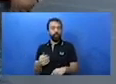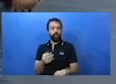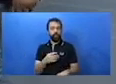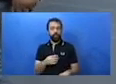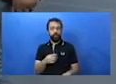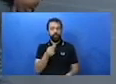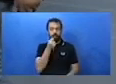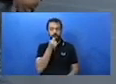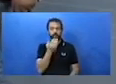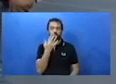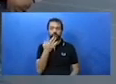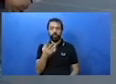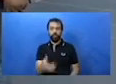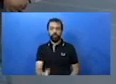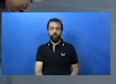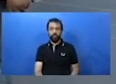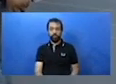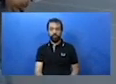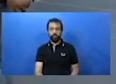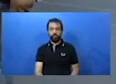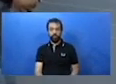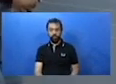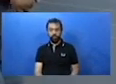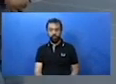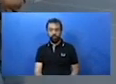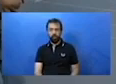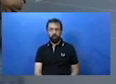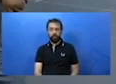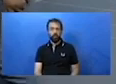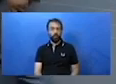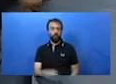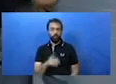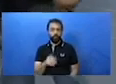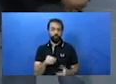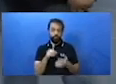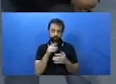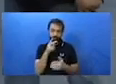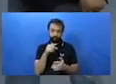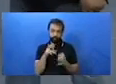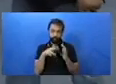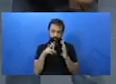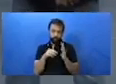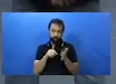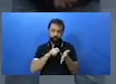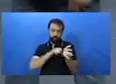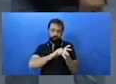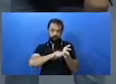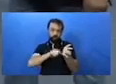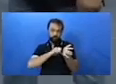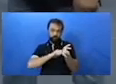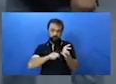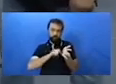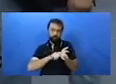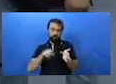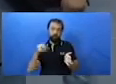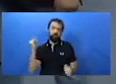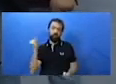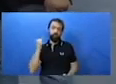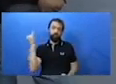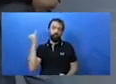professor permitir, você pode usar o grifa-texto, tá? Então, enquanto você lê, sublinhe o que é importante lembrar. Olha lá, tá